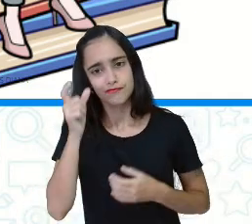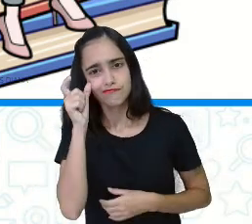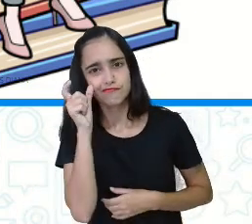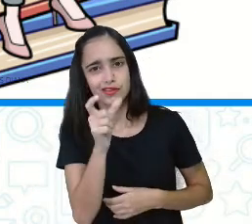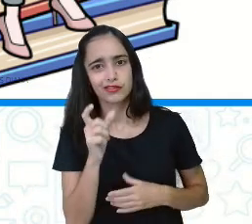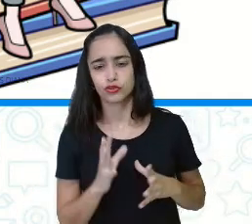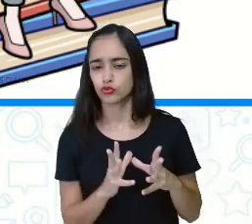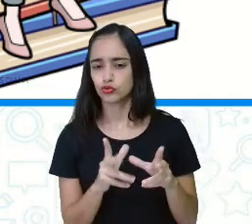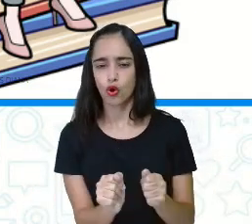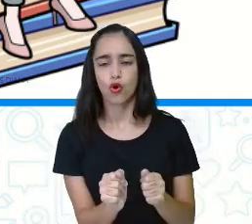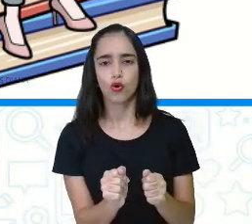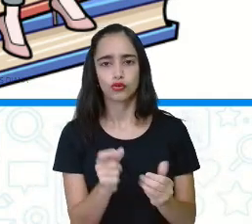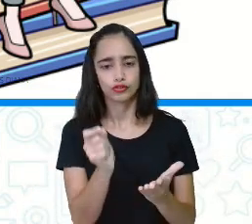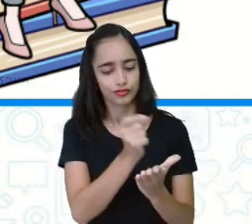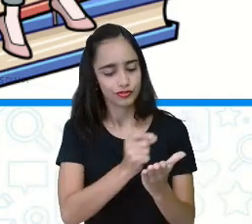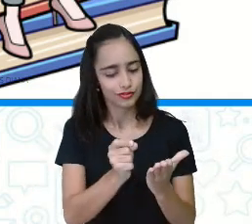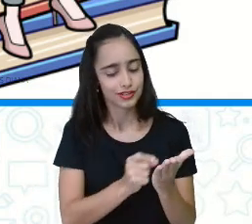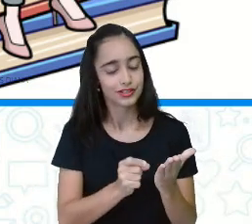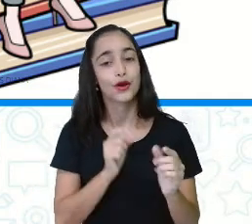da